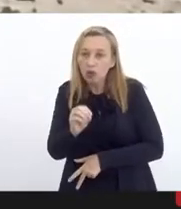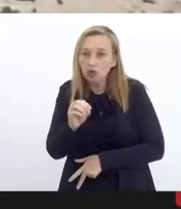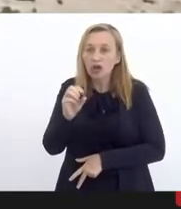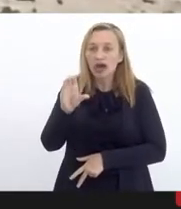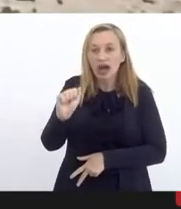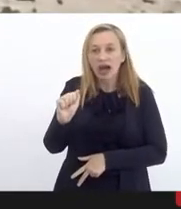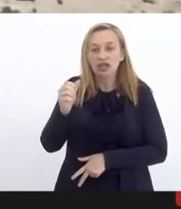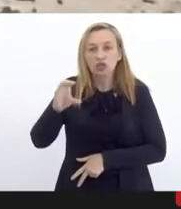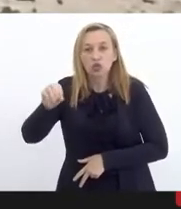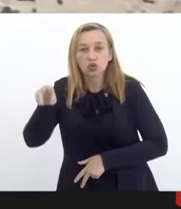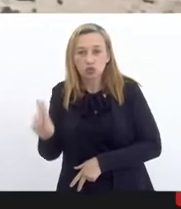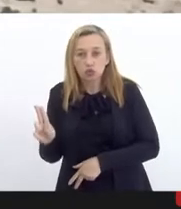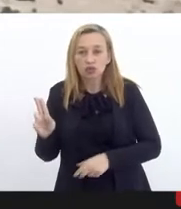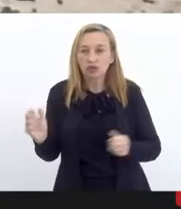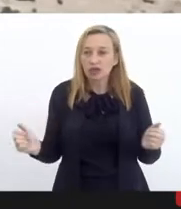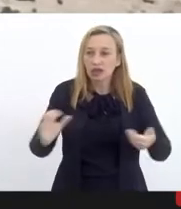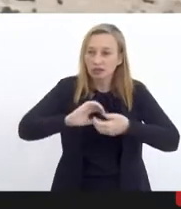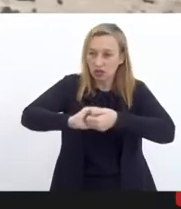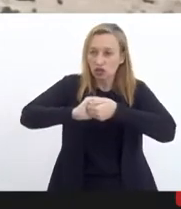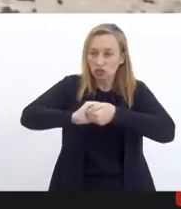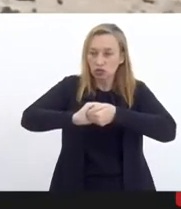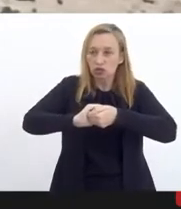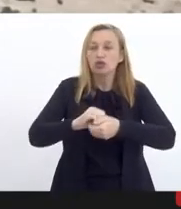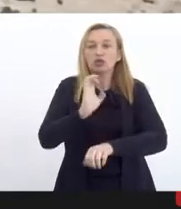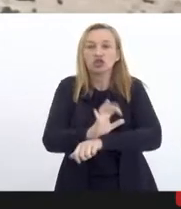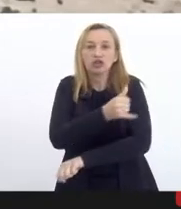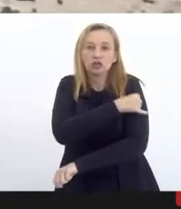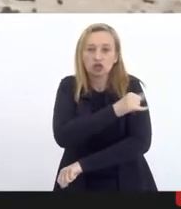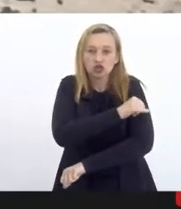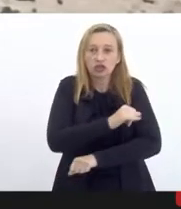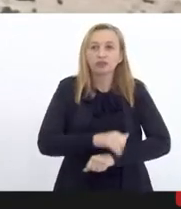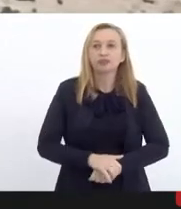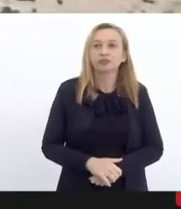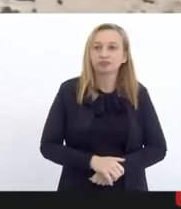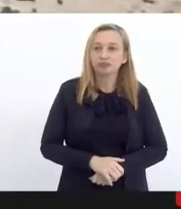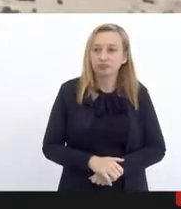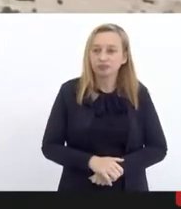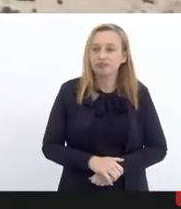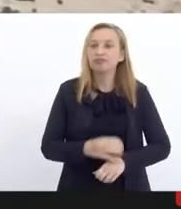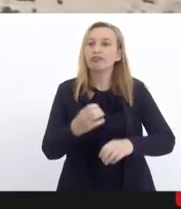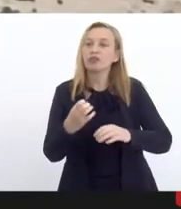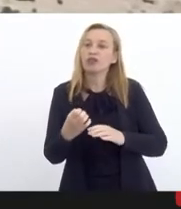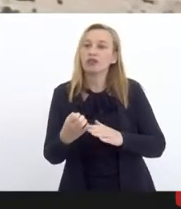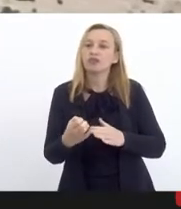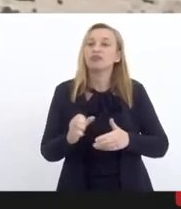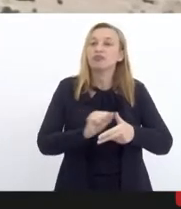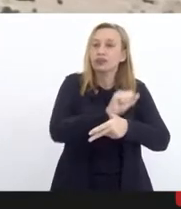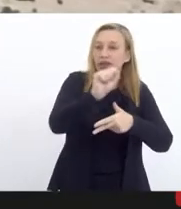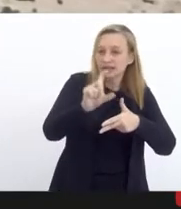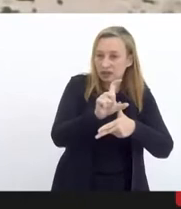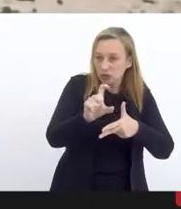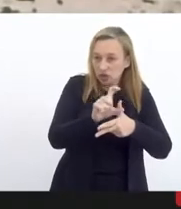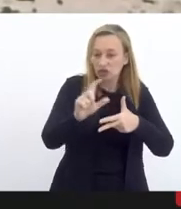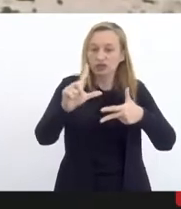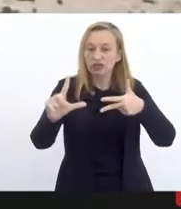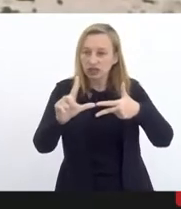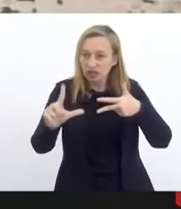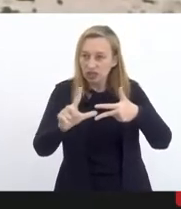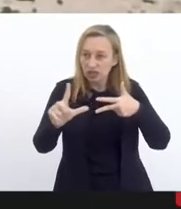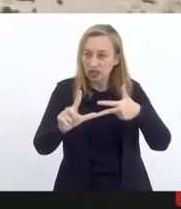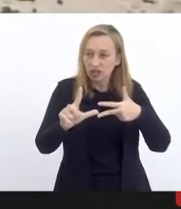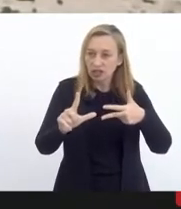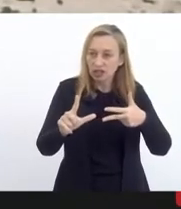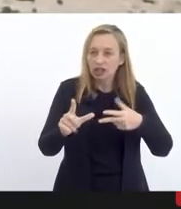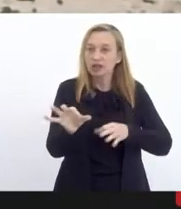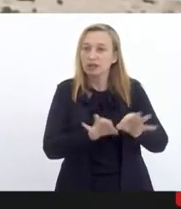vai caminhar de mãos dadas com o Estado do Rio de Janeiro, com o Executivo, com o Legislativo, nesse planejamento